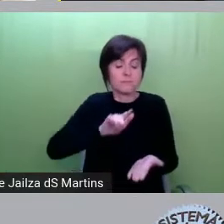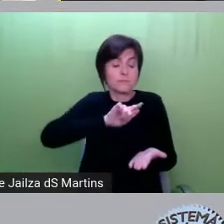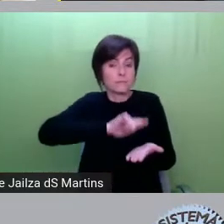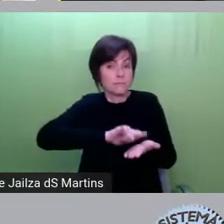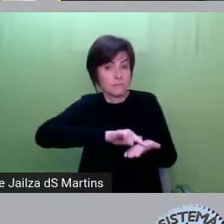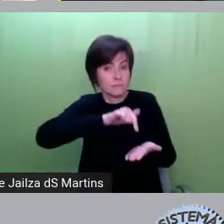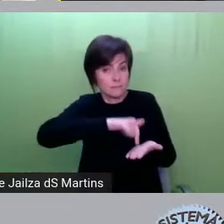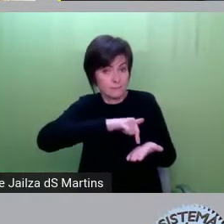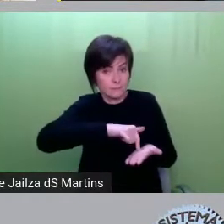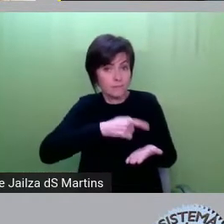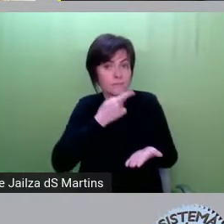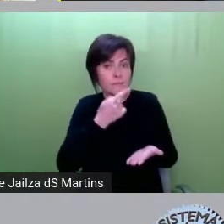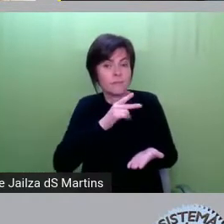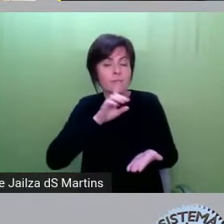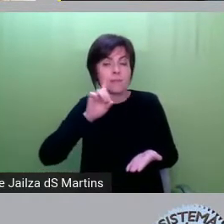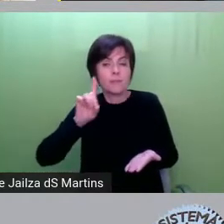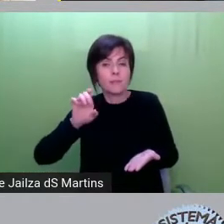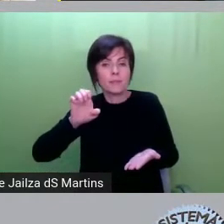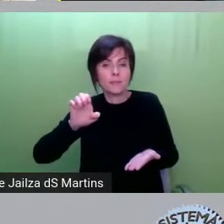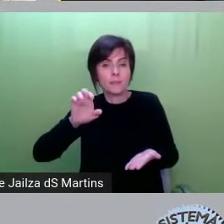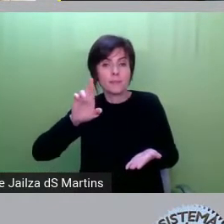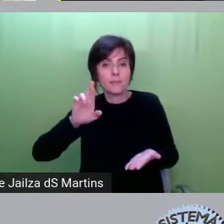de derivativos.